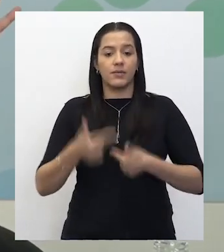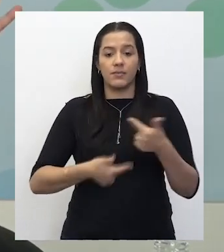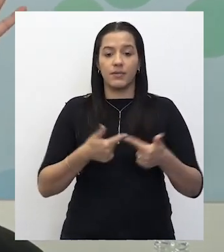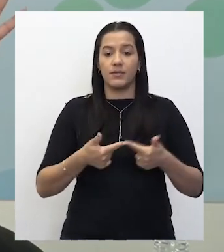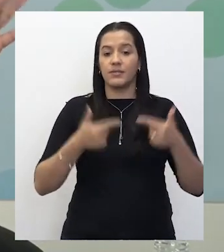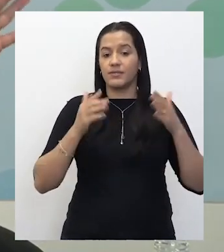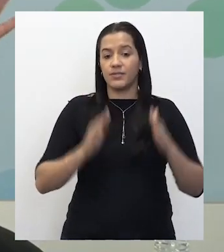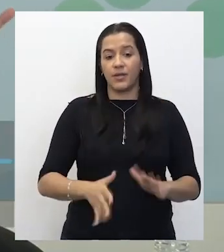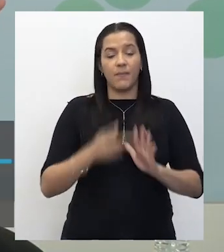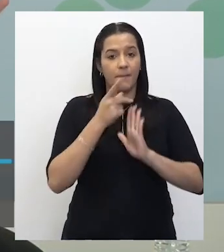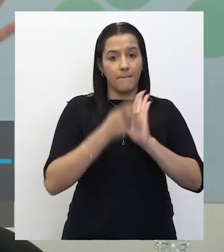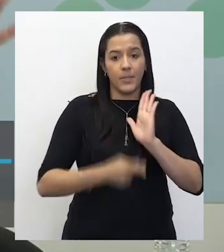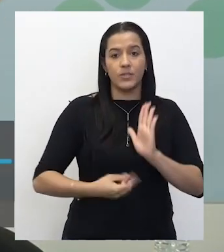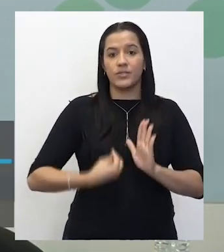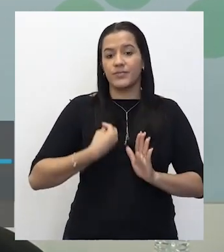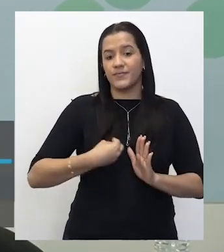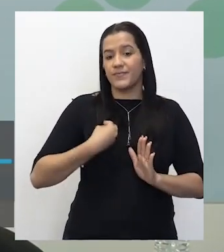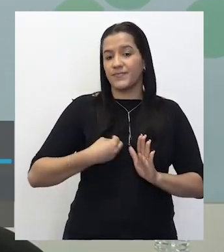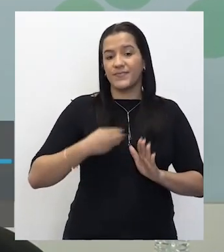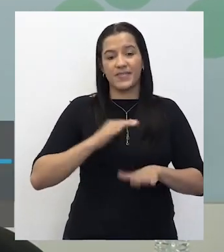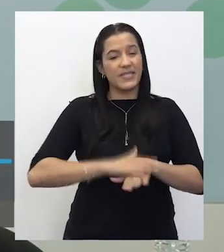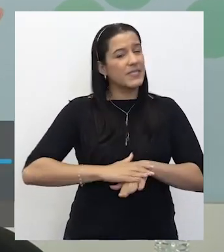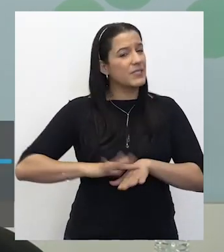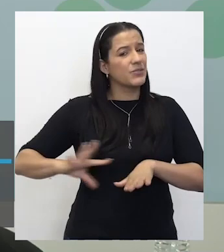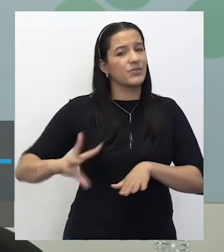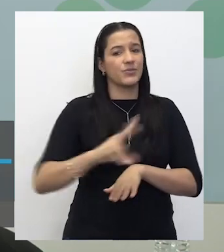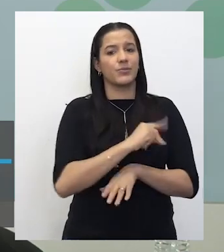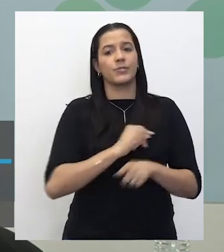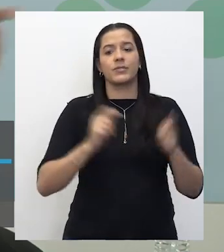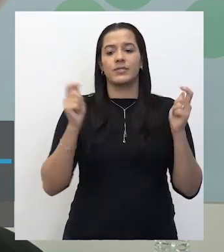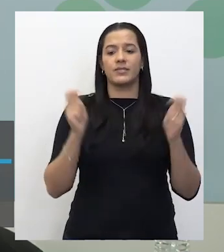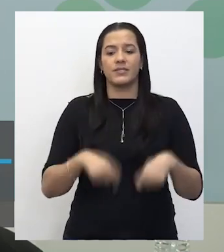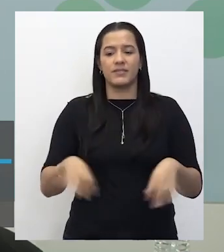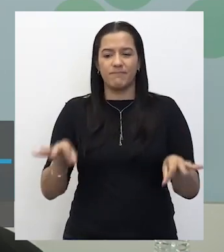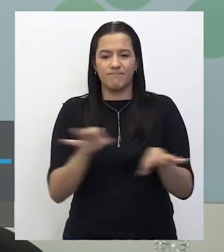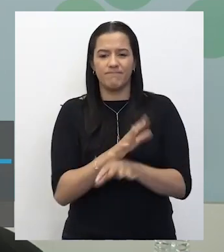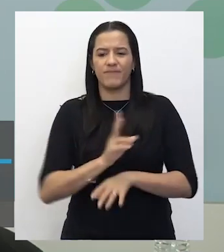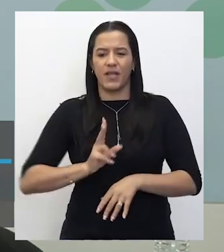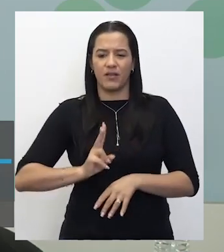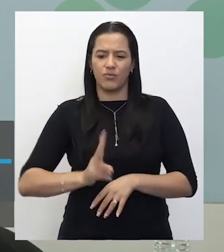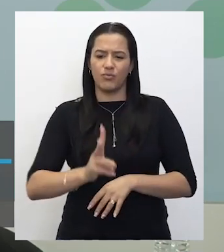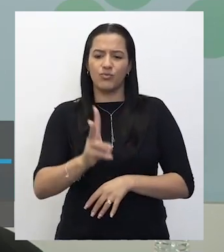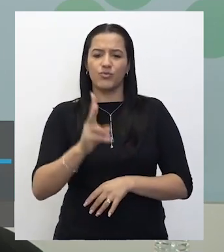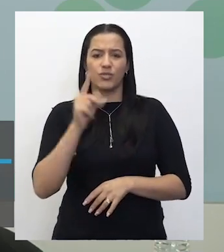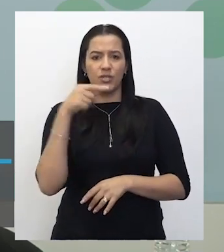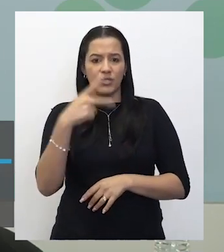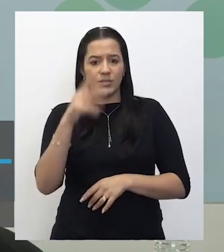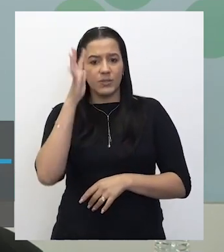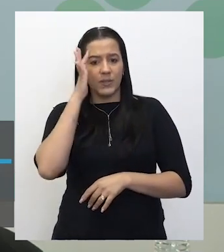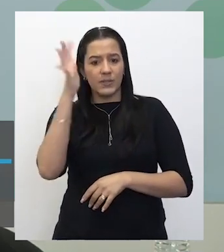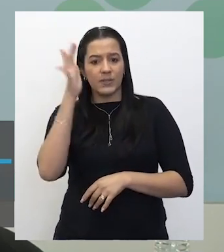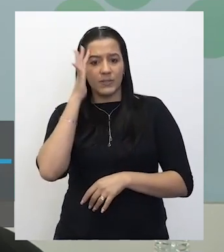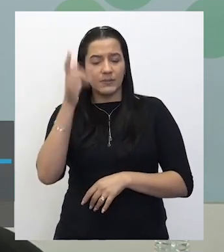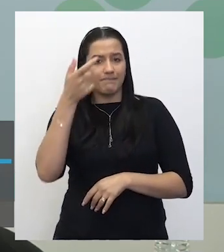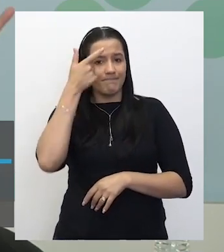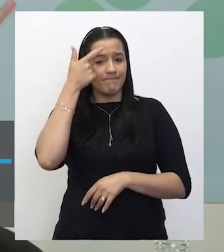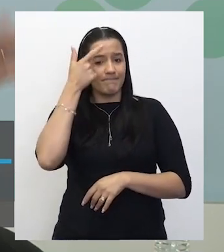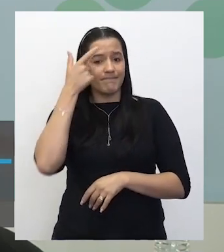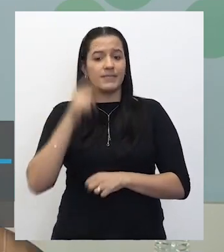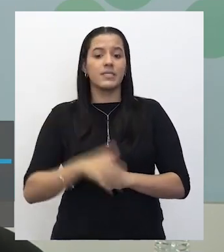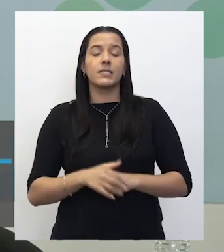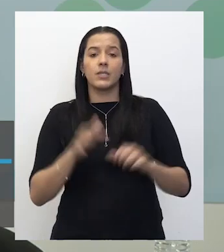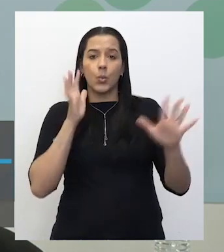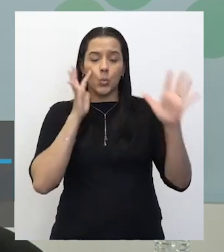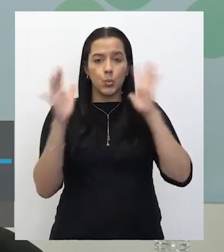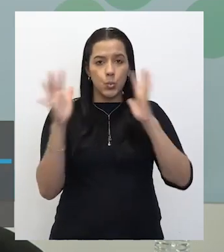falei que projeto de vida é a matéria que todas as vezes que termina, ela continua aí na sua mente, nas suas ideias. Então, continue